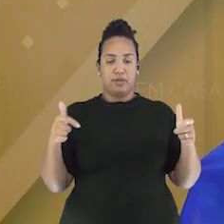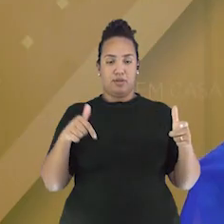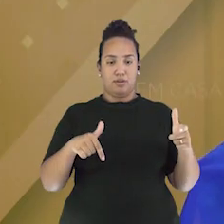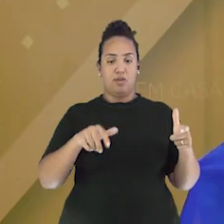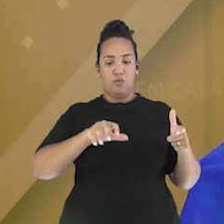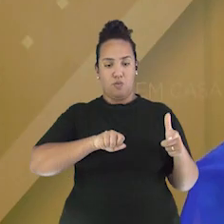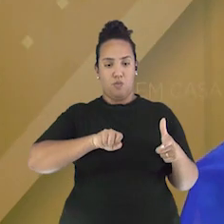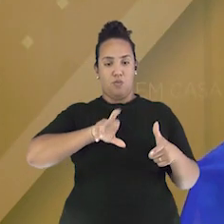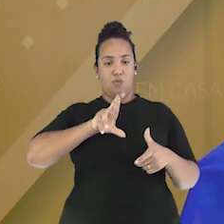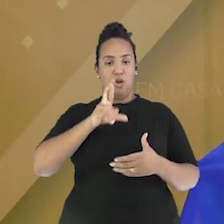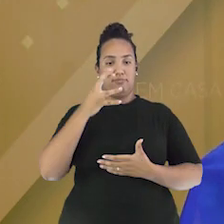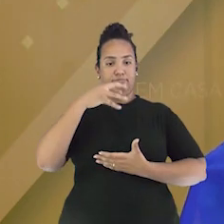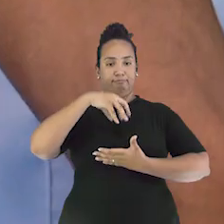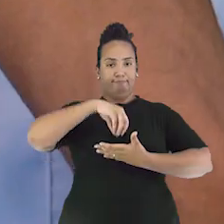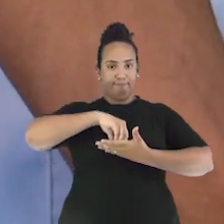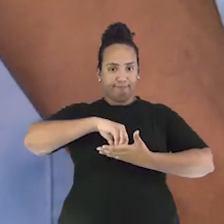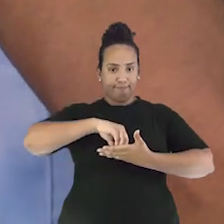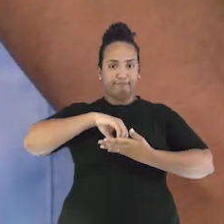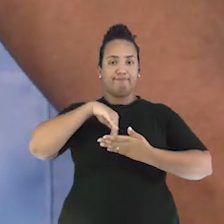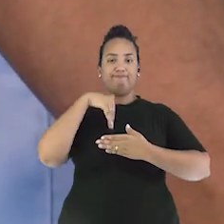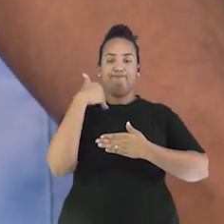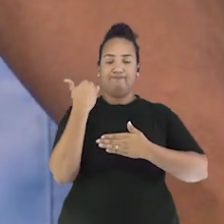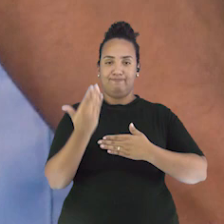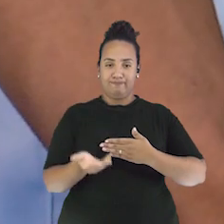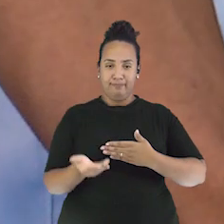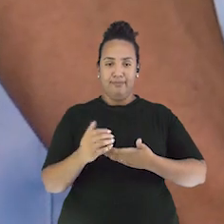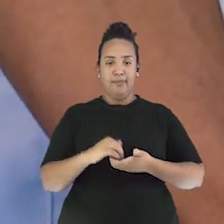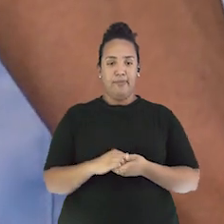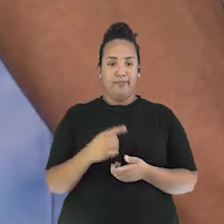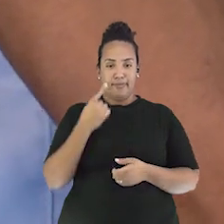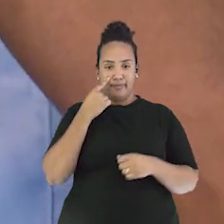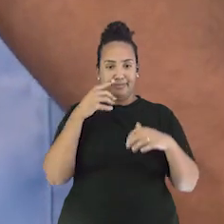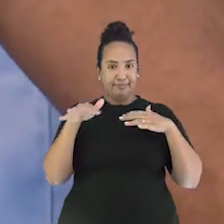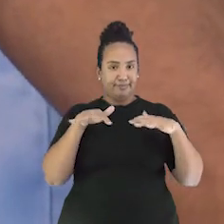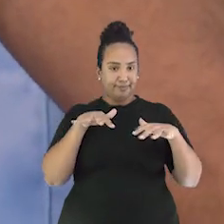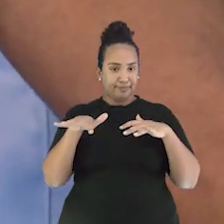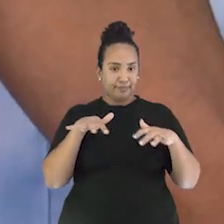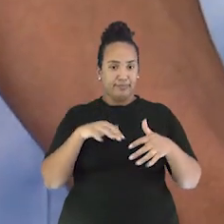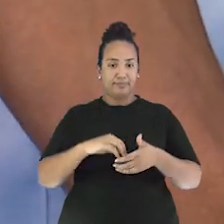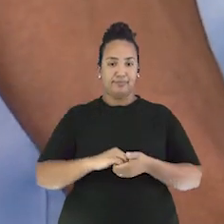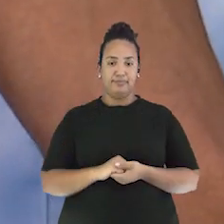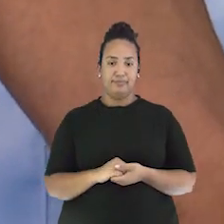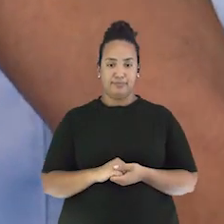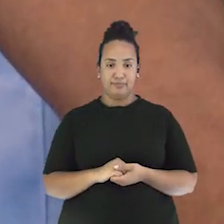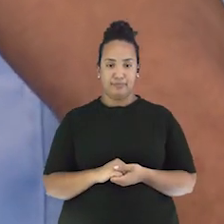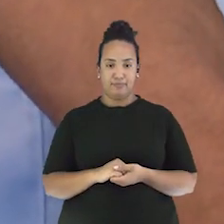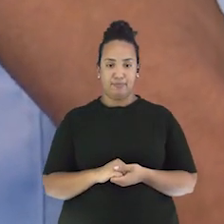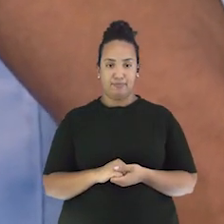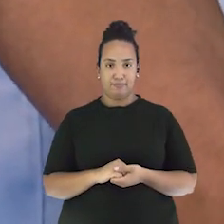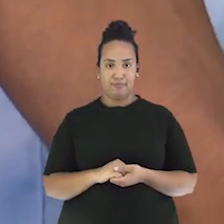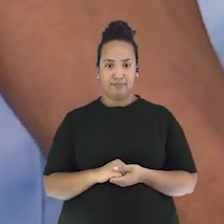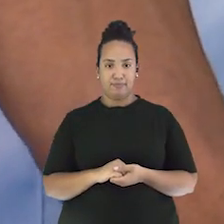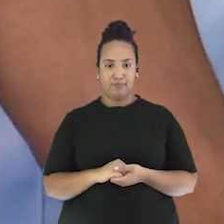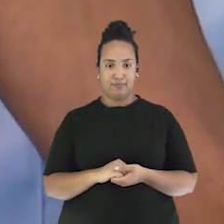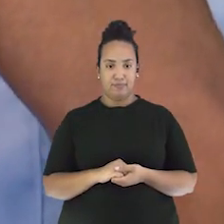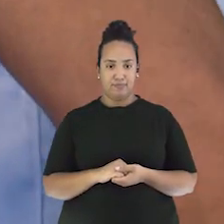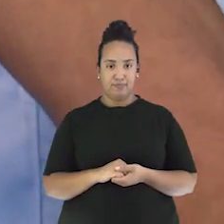ocupar os pulmões. Então, esse movimento dele de expansão e